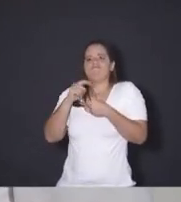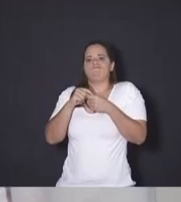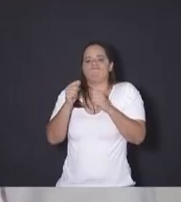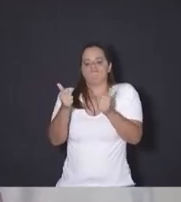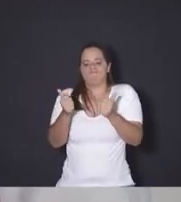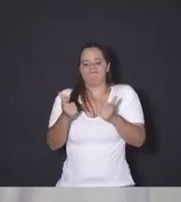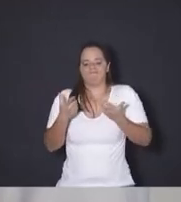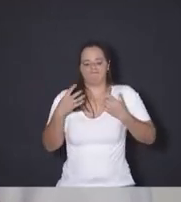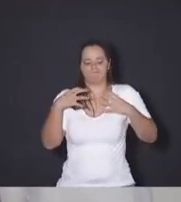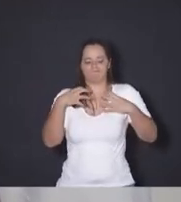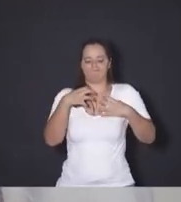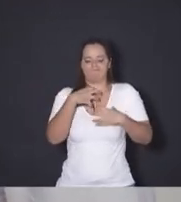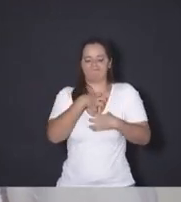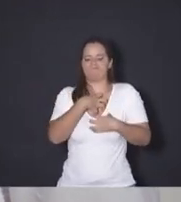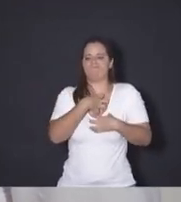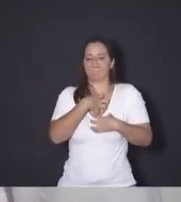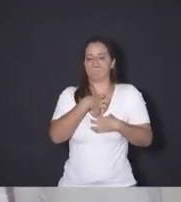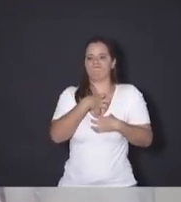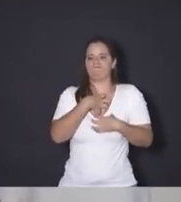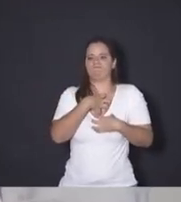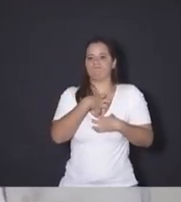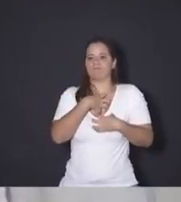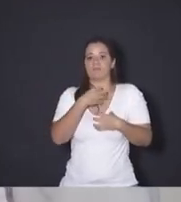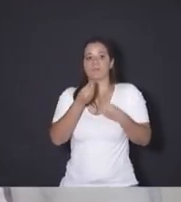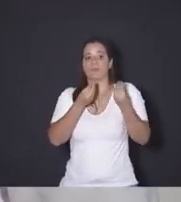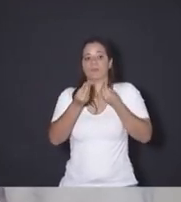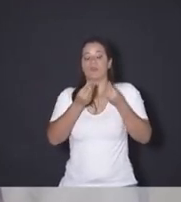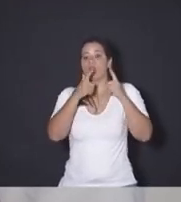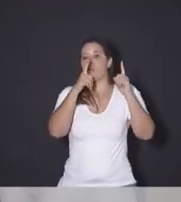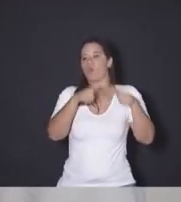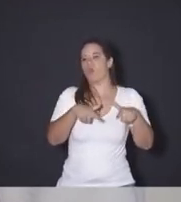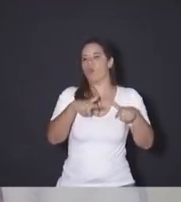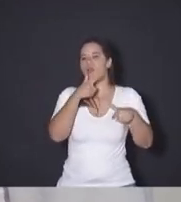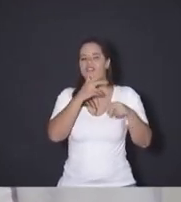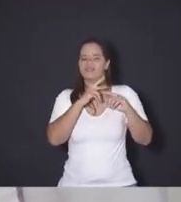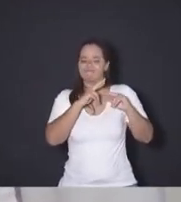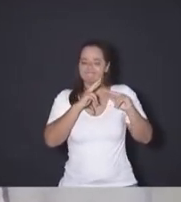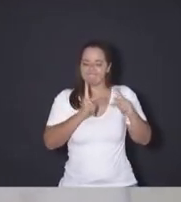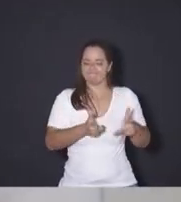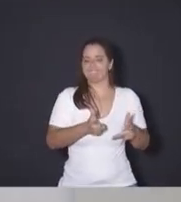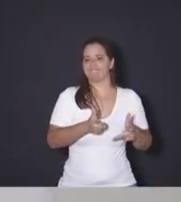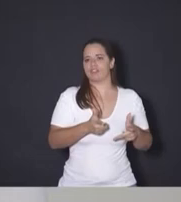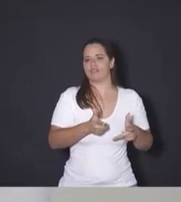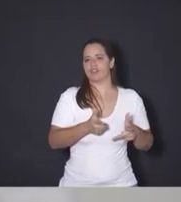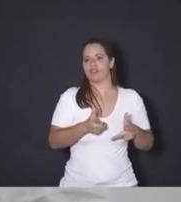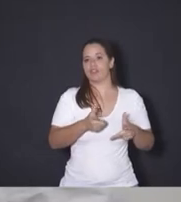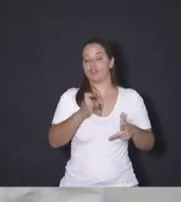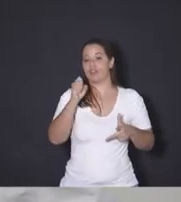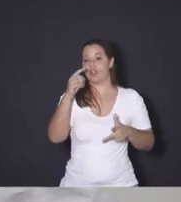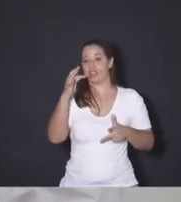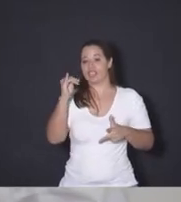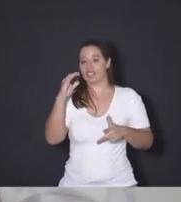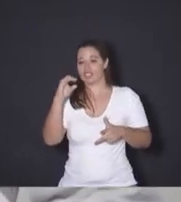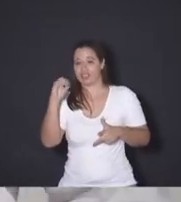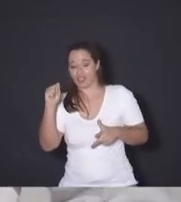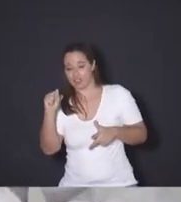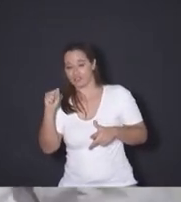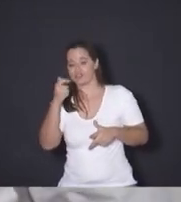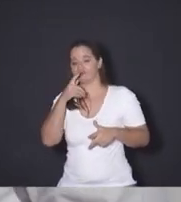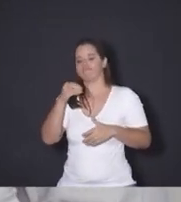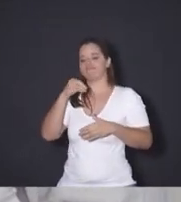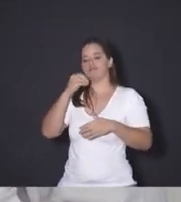de onde você vem de uma forma completamente diferente a estética nos torna pessoas